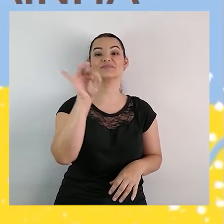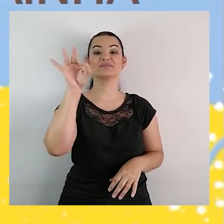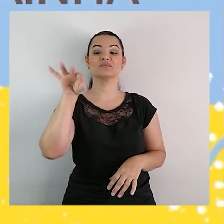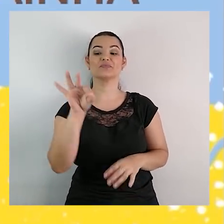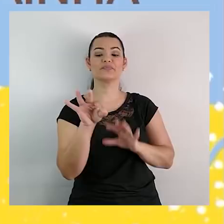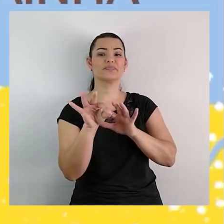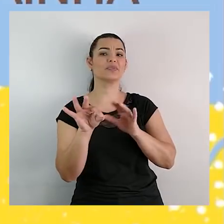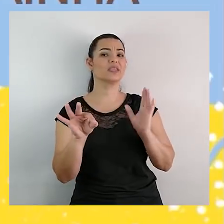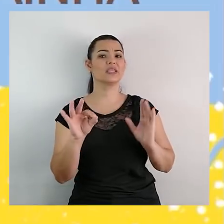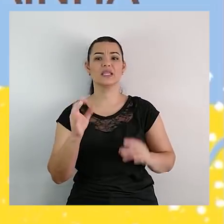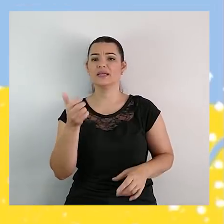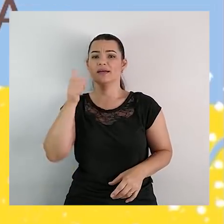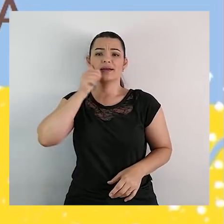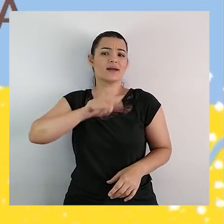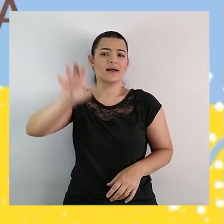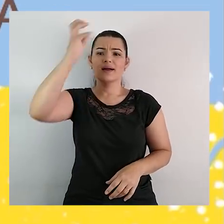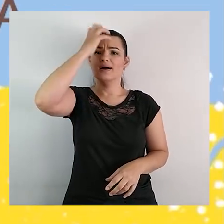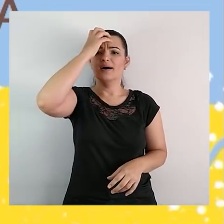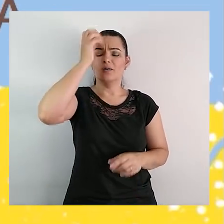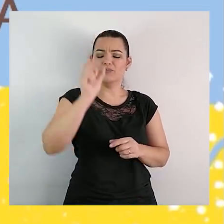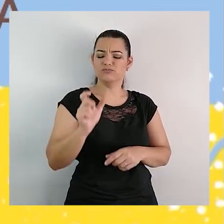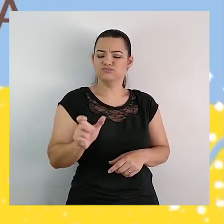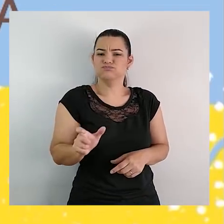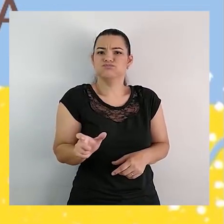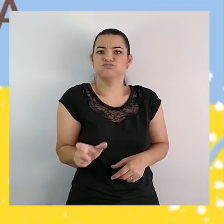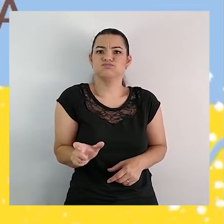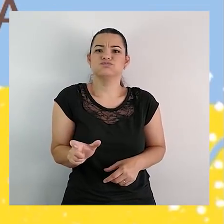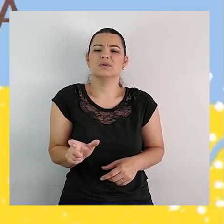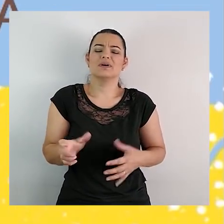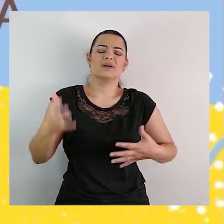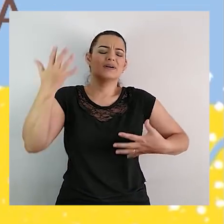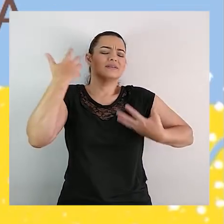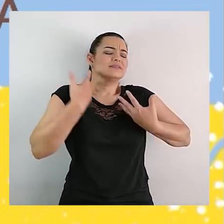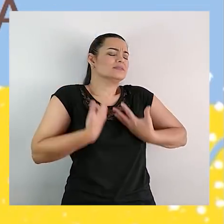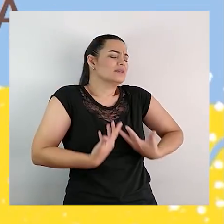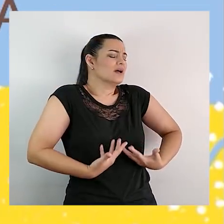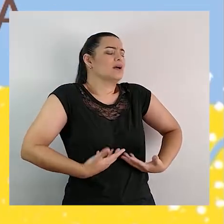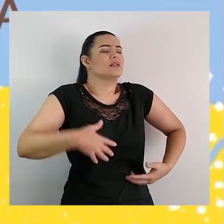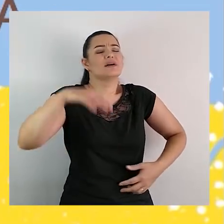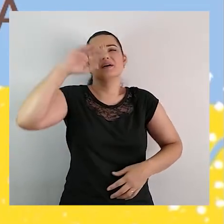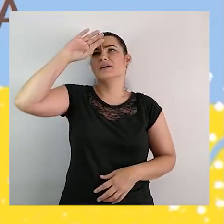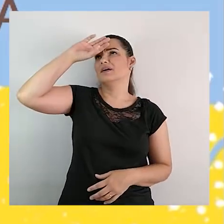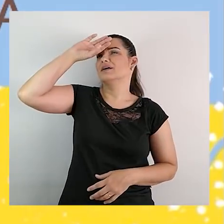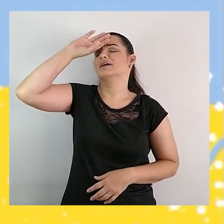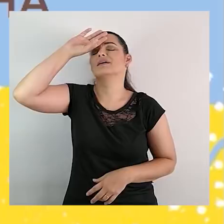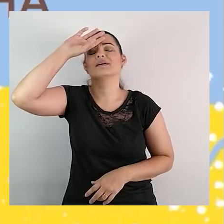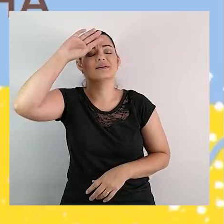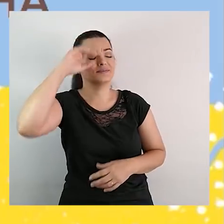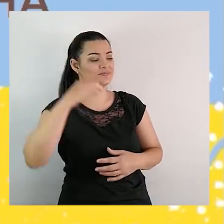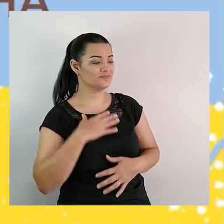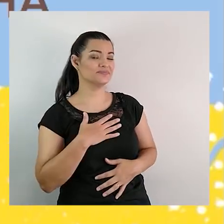Abelha rainha está sempre cansada.